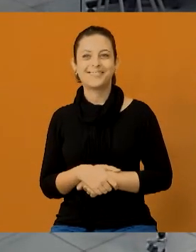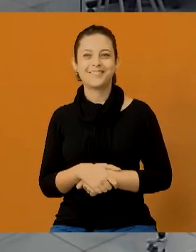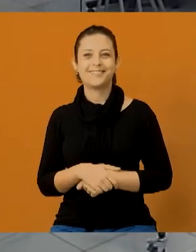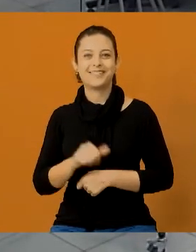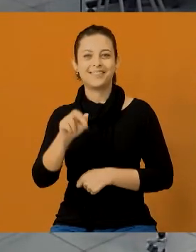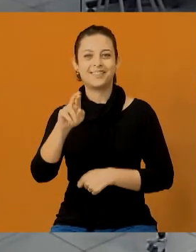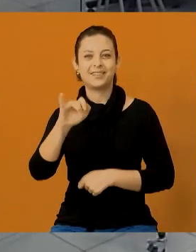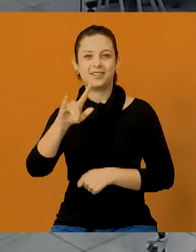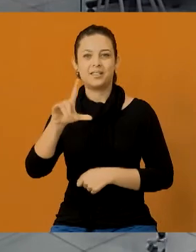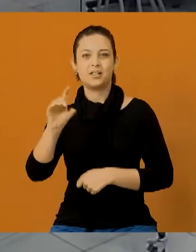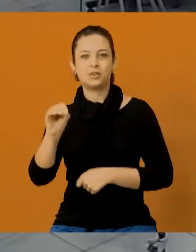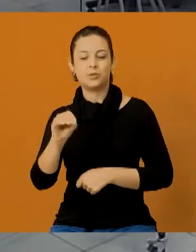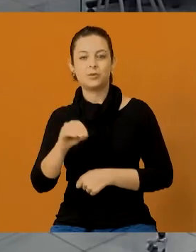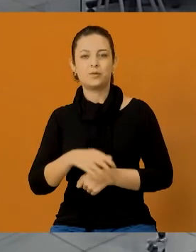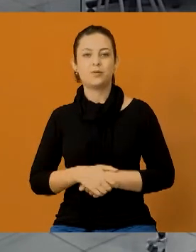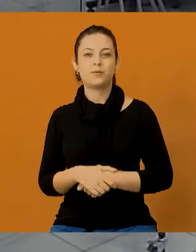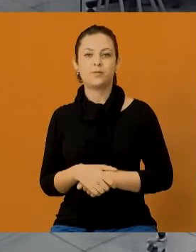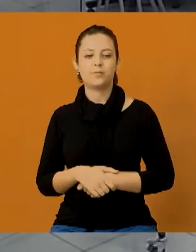Arildo Batista?